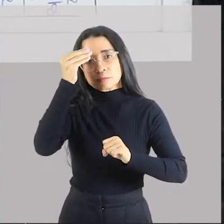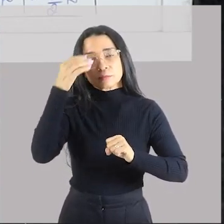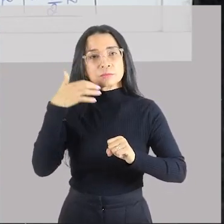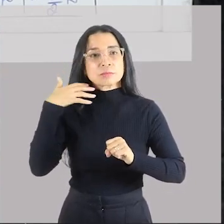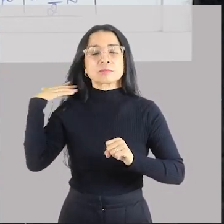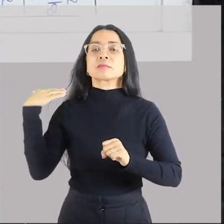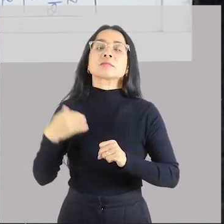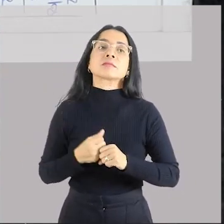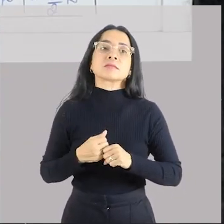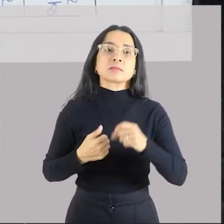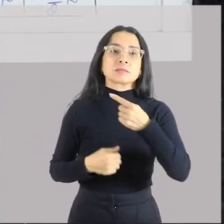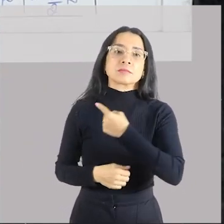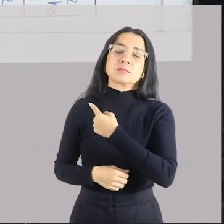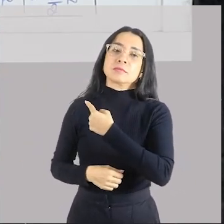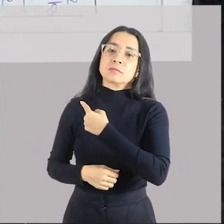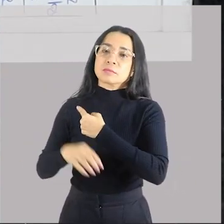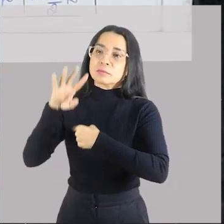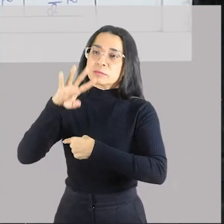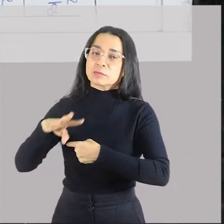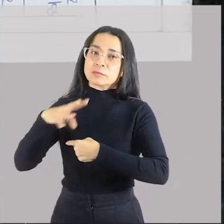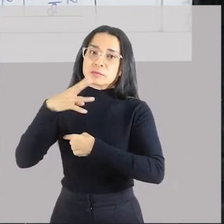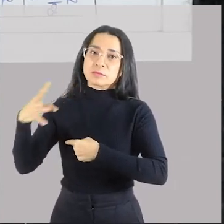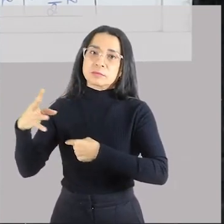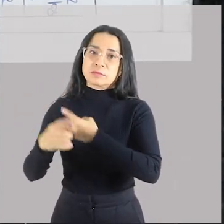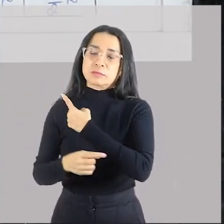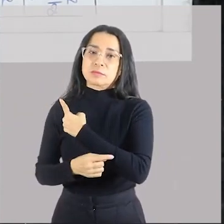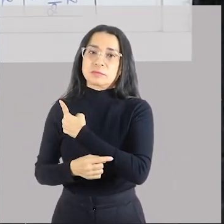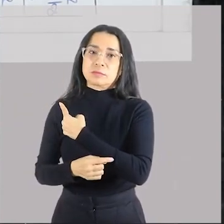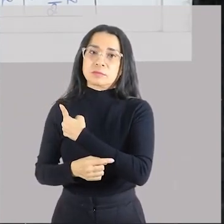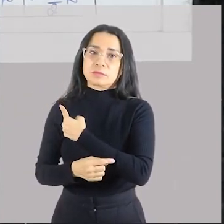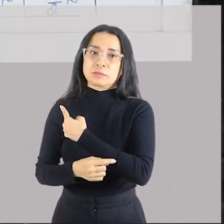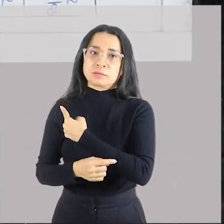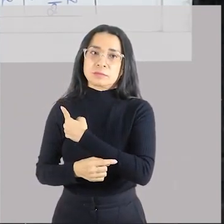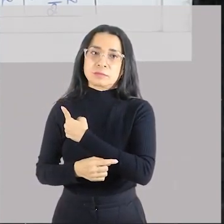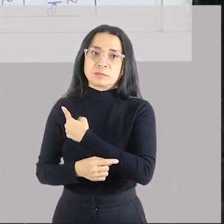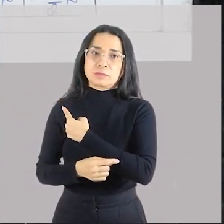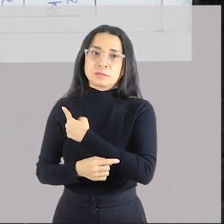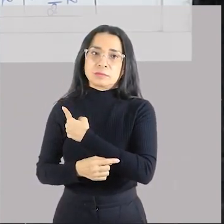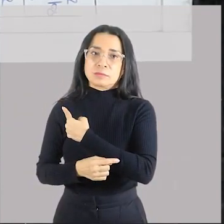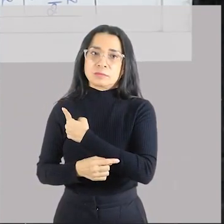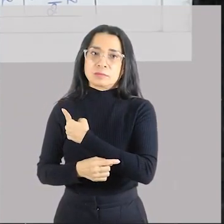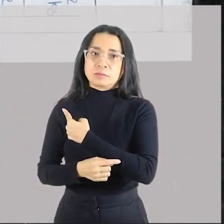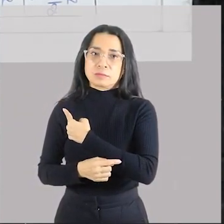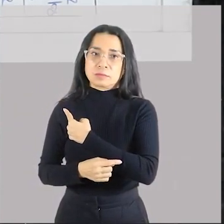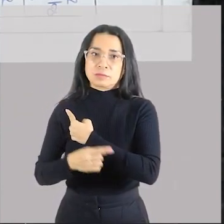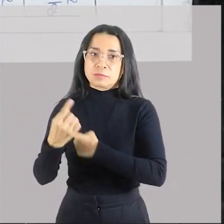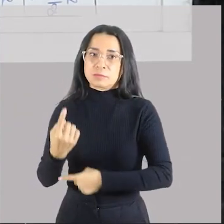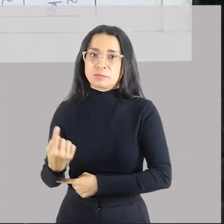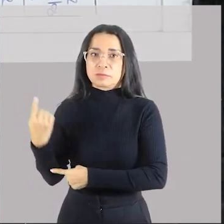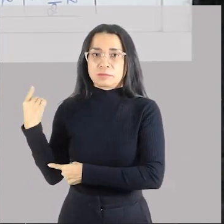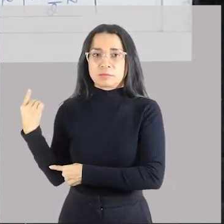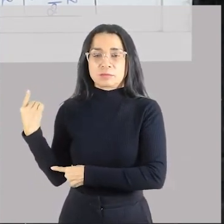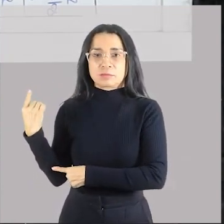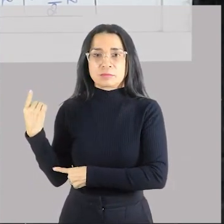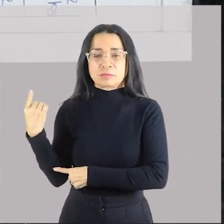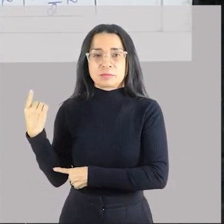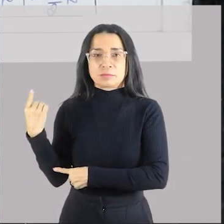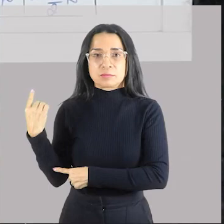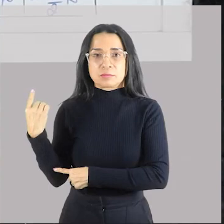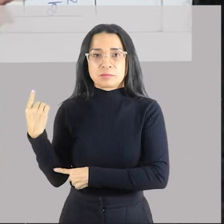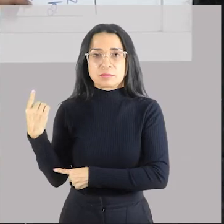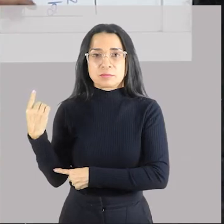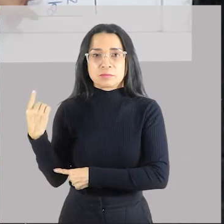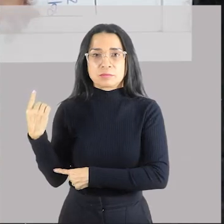de 3R, raiz de 2R e só o R. Ó. Tá? O apótema, R sobre 2, raiz de 2